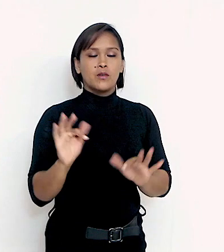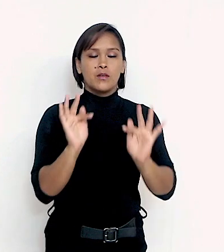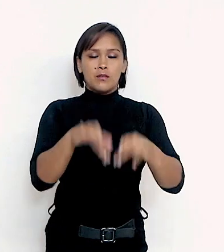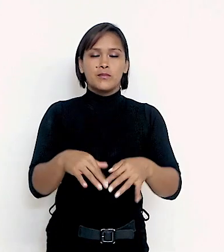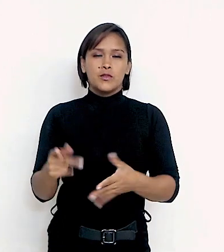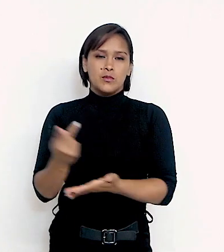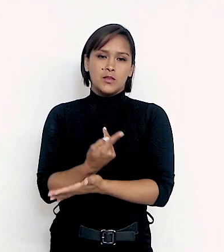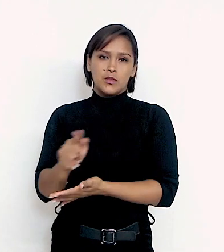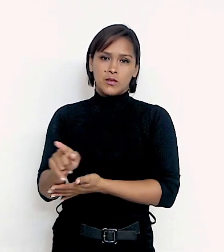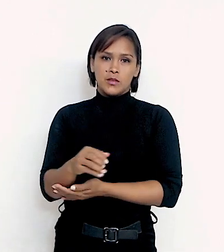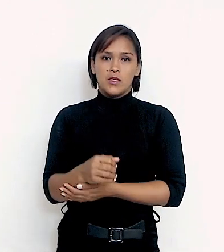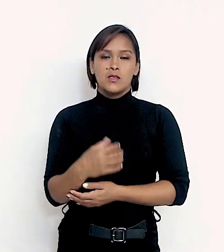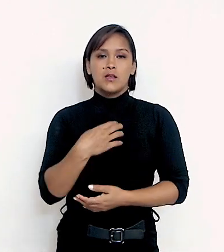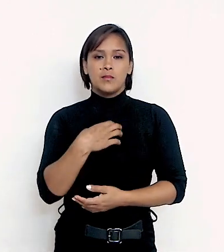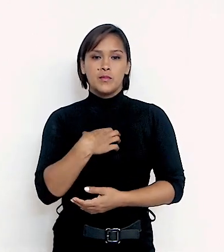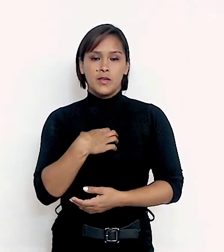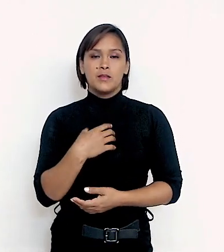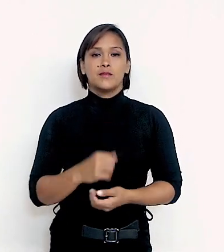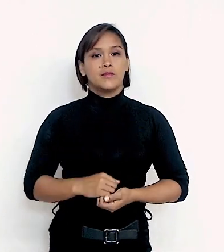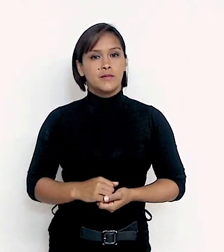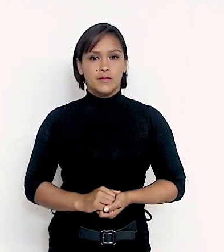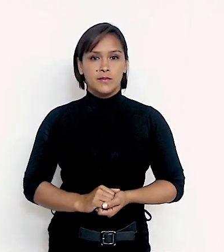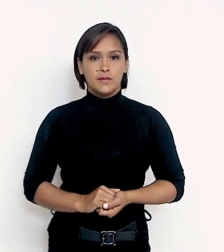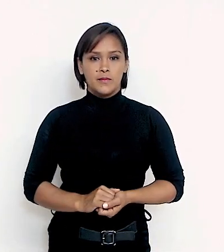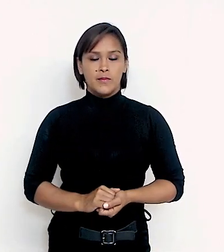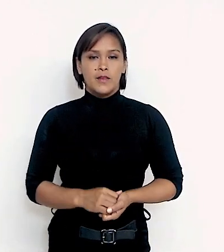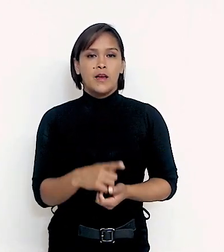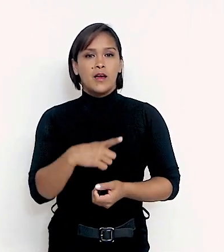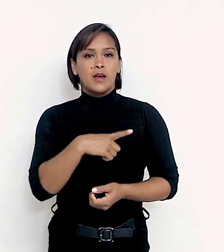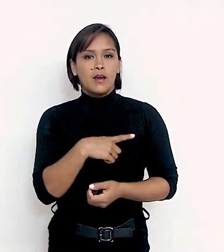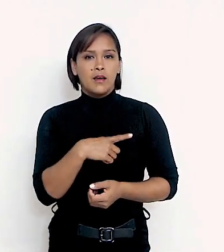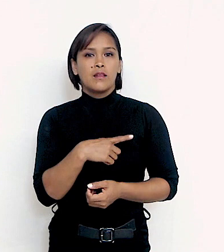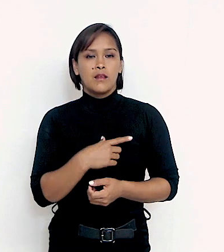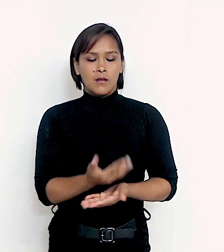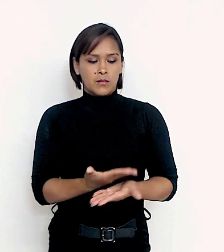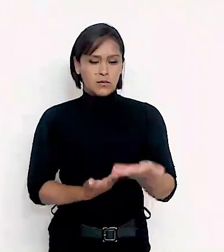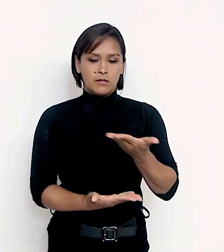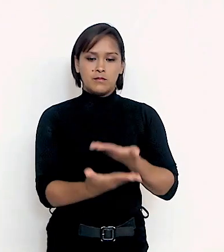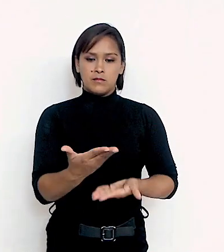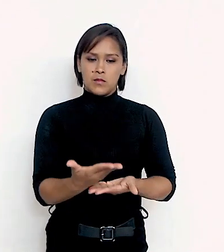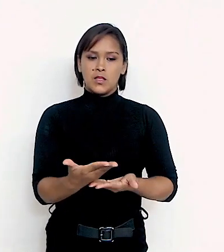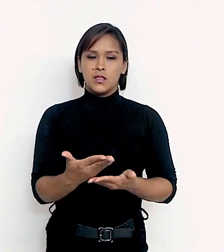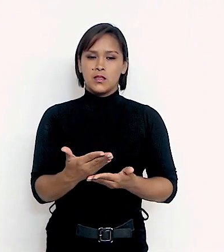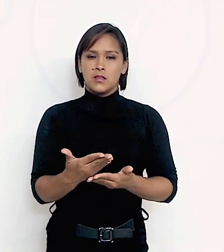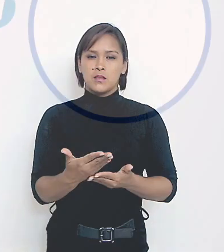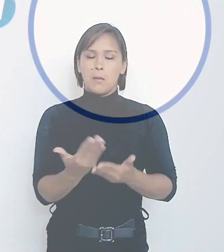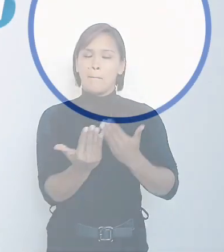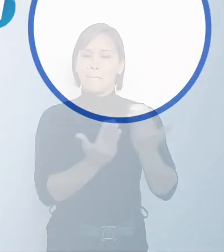edição em Salvador iremos eu acho que uma participação similar dessa